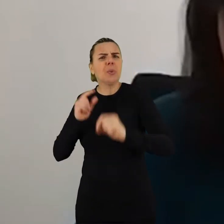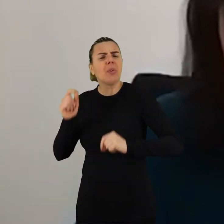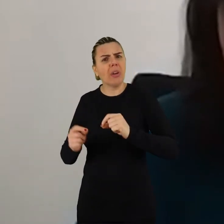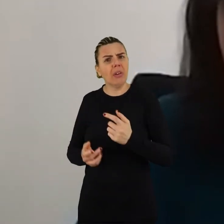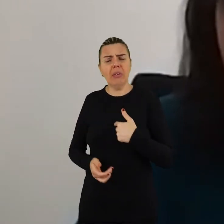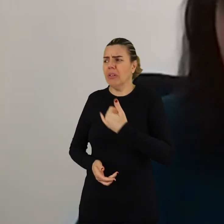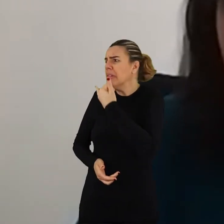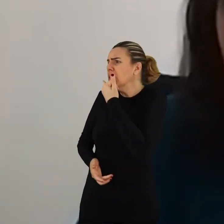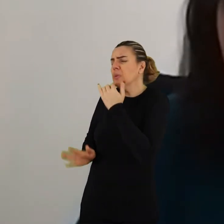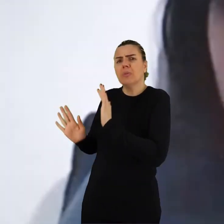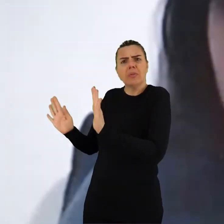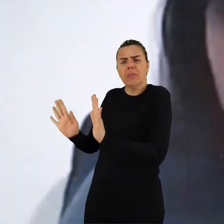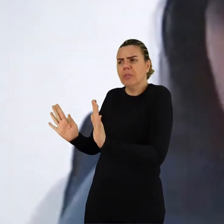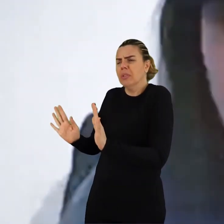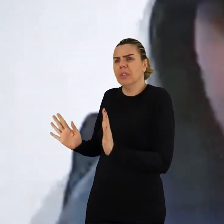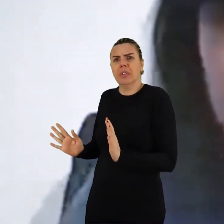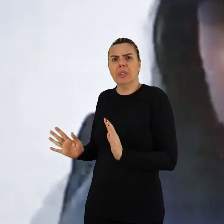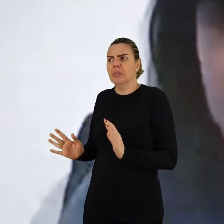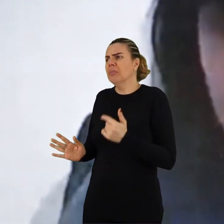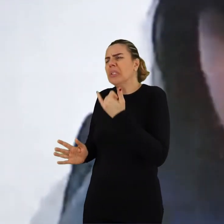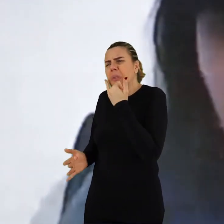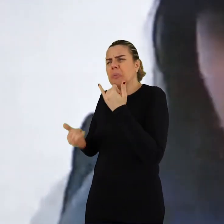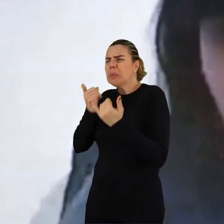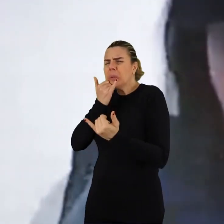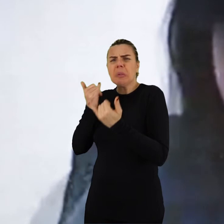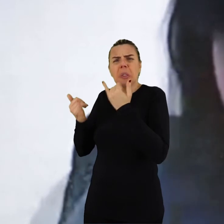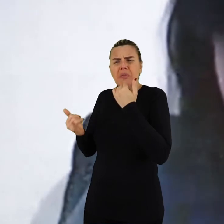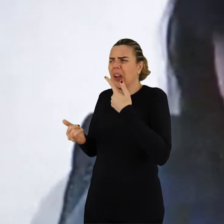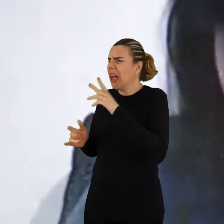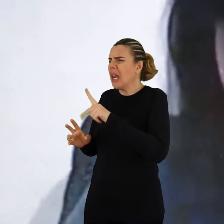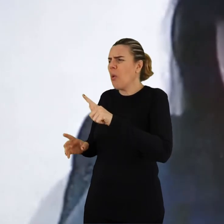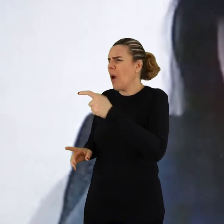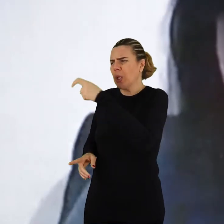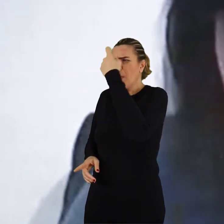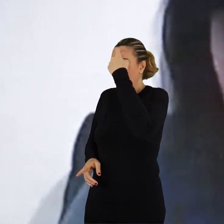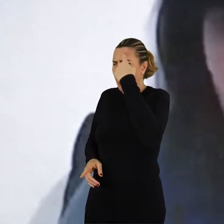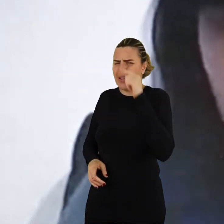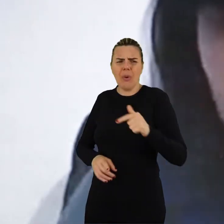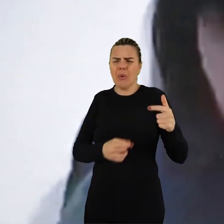eu pedi desculpa, eu pedi várias vezes, eu disse que não era o que ele estava pensando